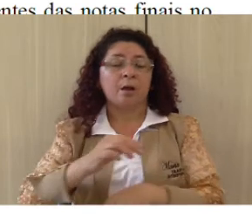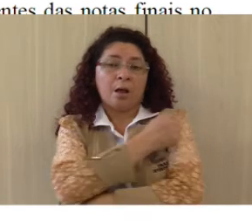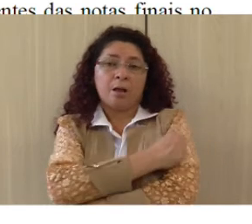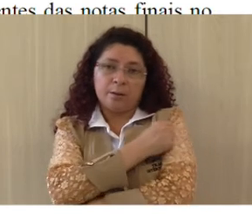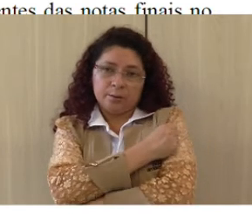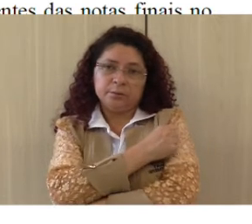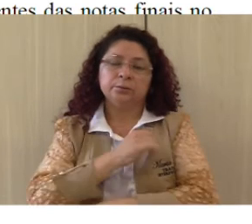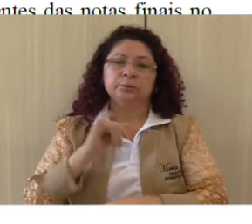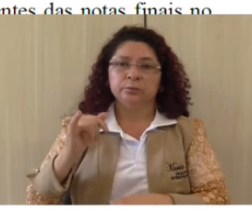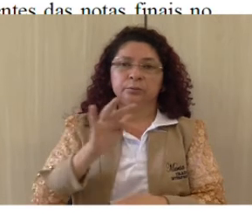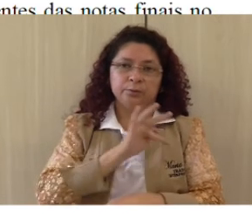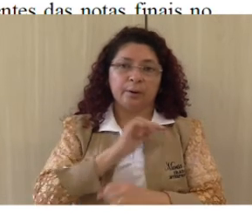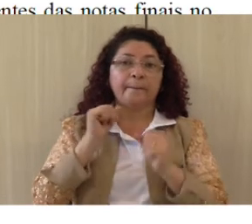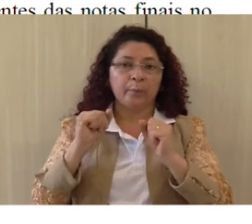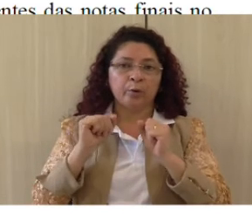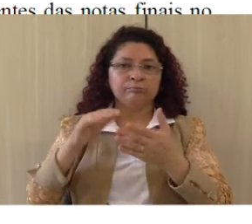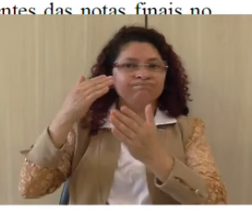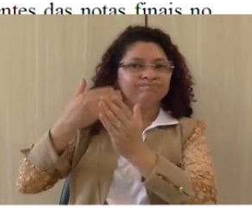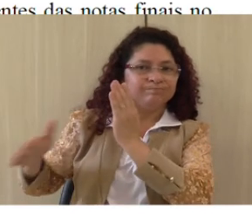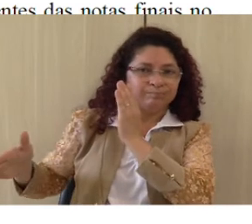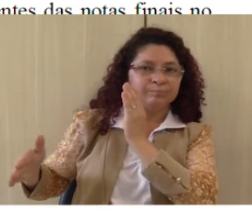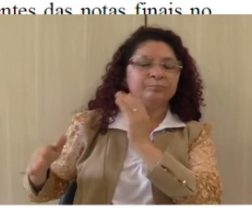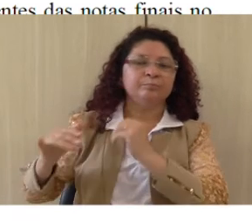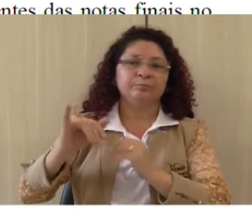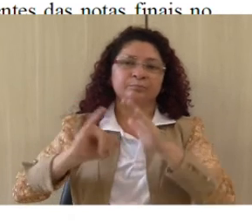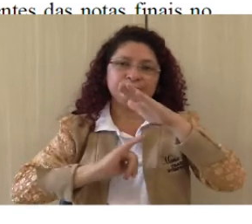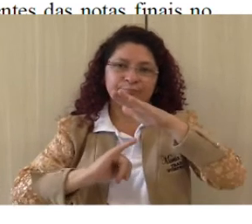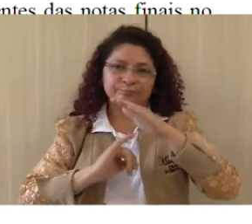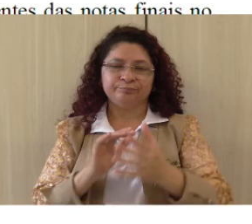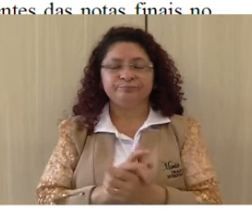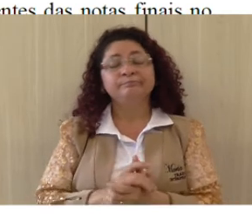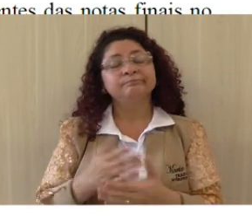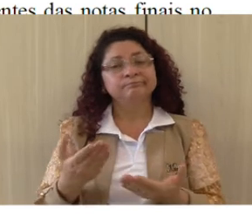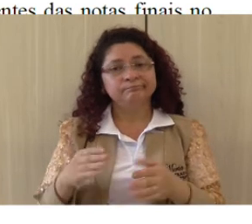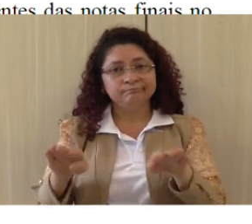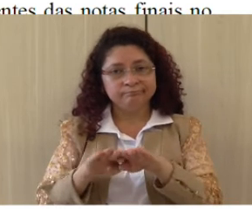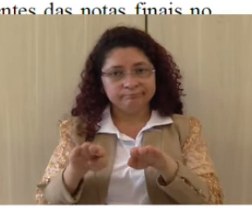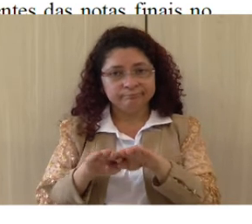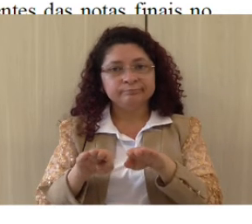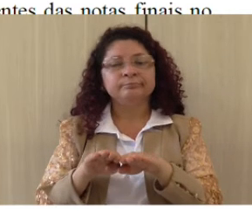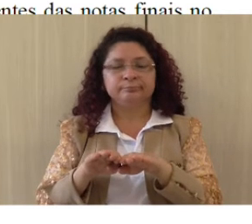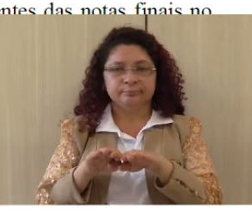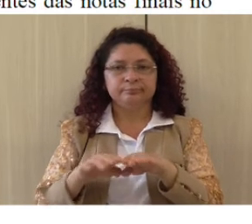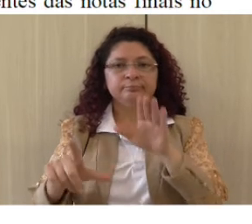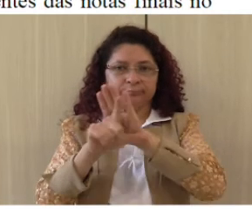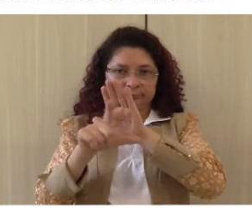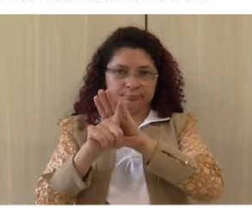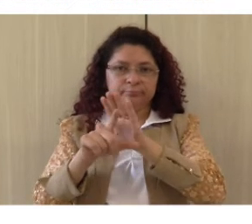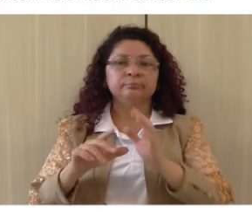sua matrícula cancelada e ser desligado da instituição, bem como sofrer as sanções previstas em